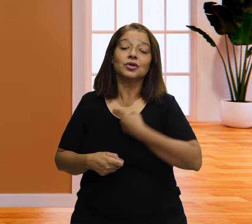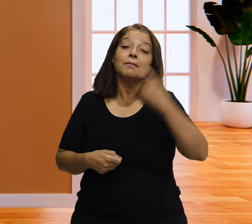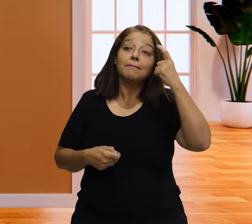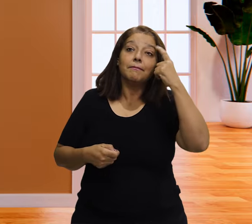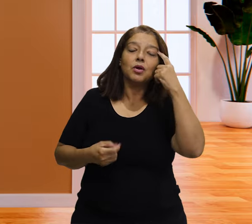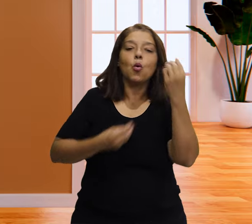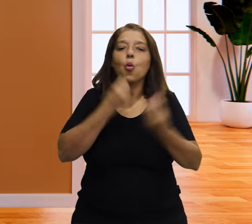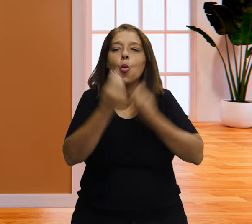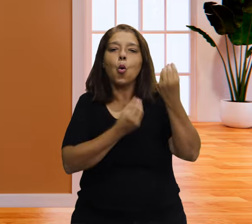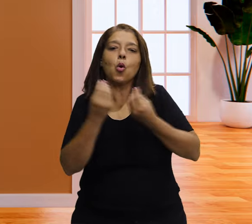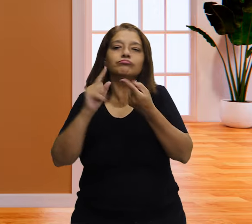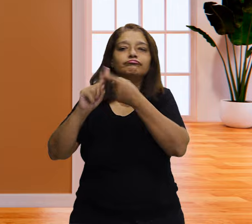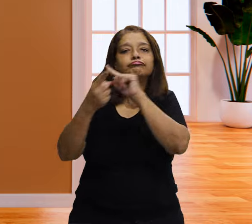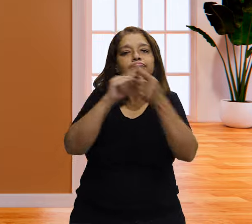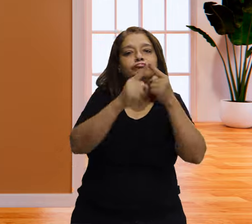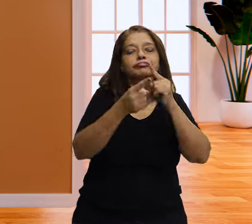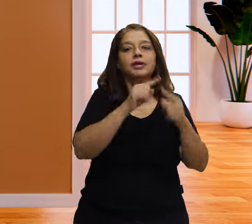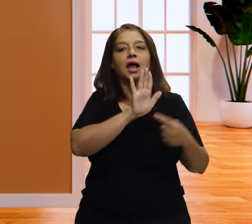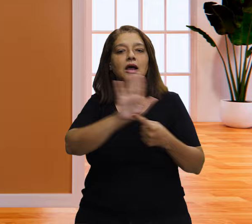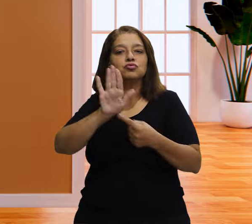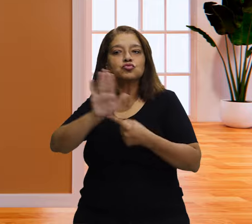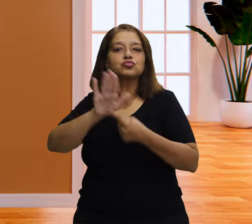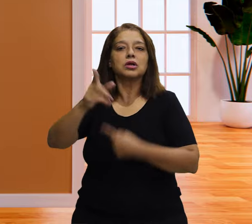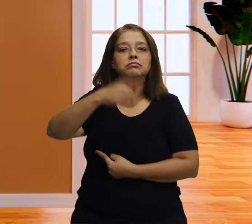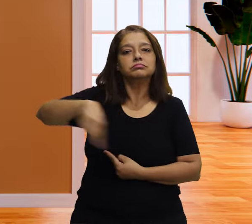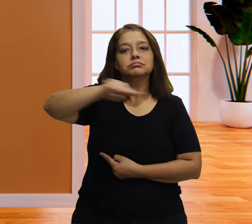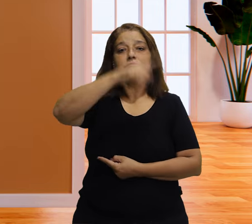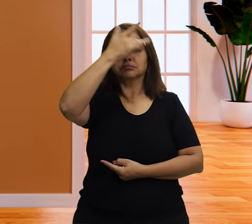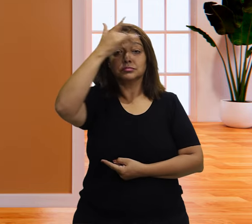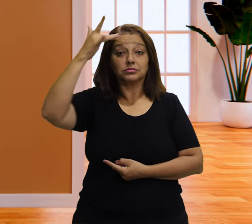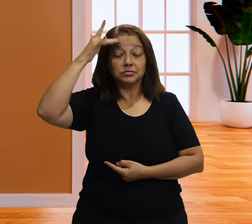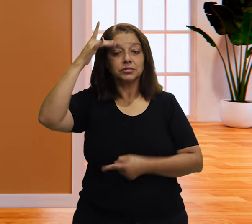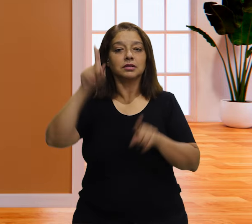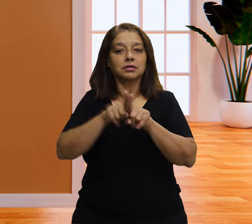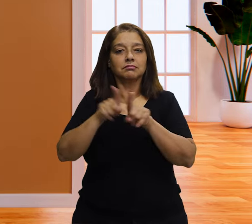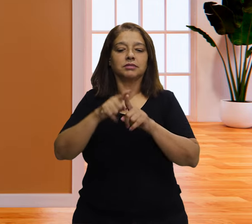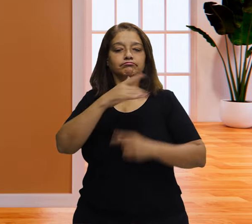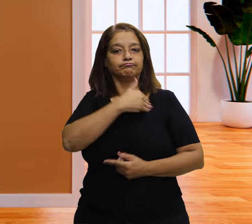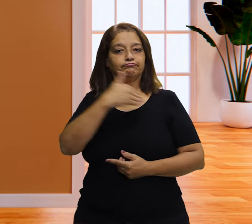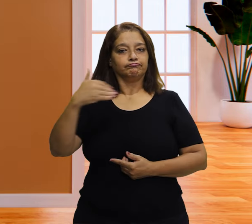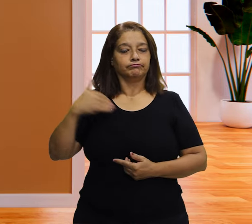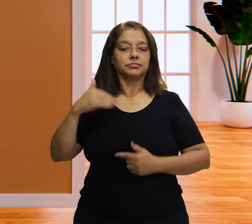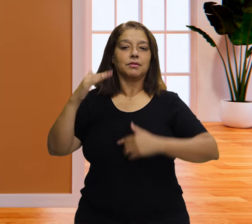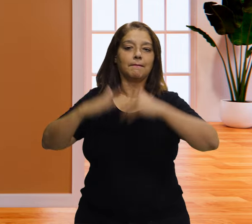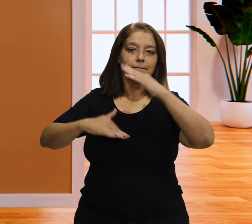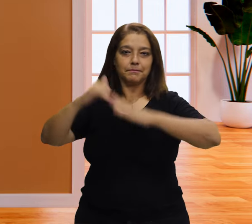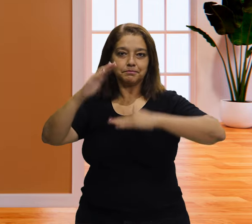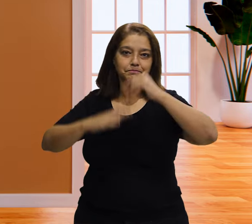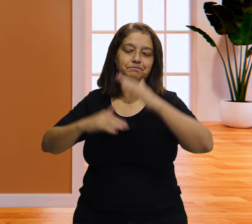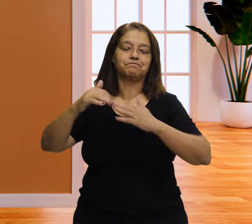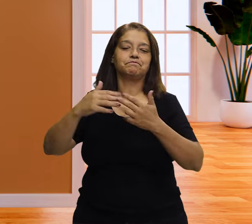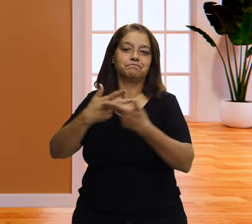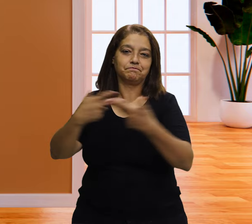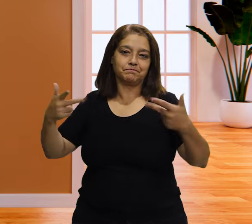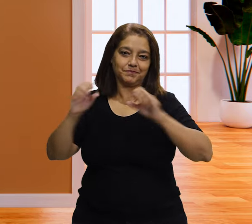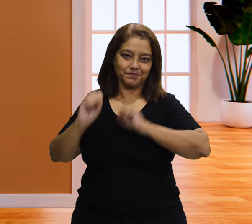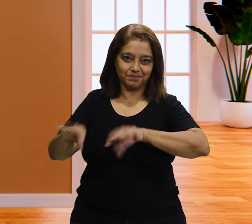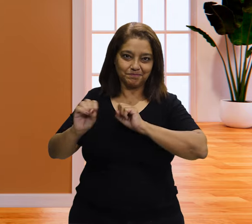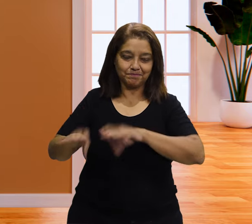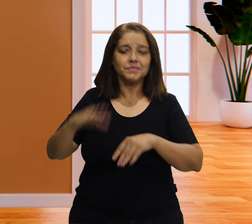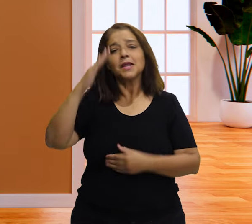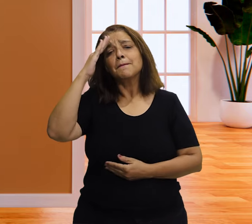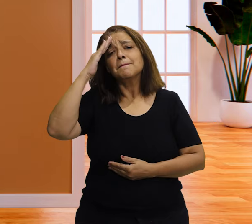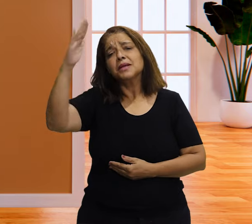dos profissionais da educação. E quais os principais sintomas ou sinais de adoecimento que os